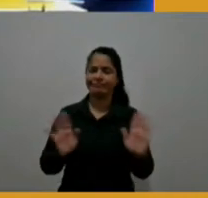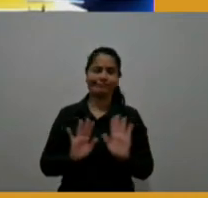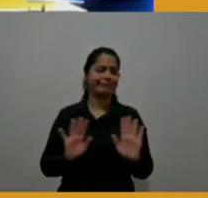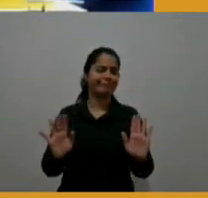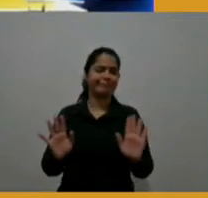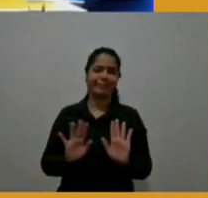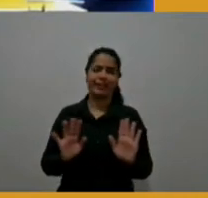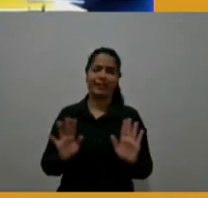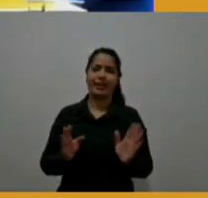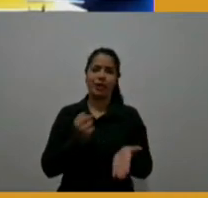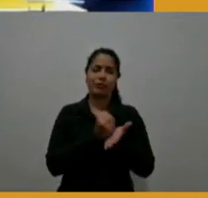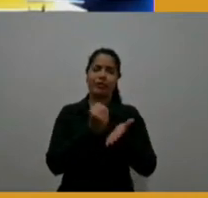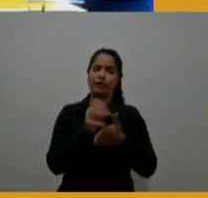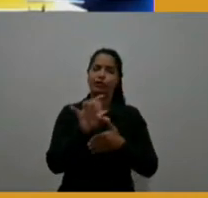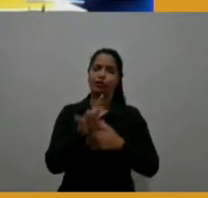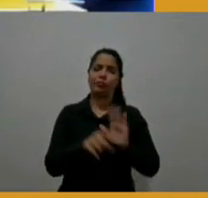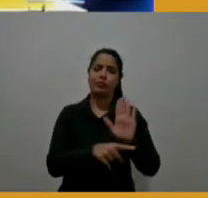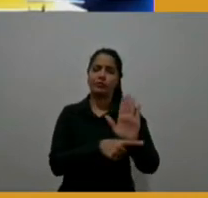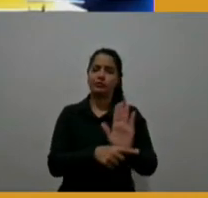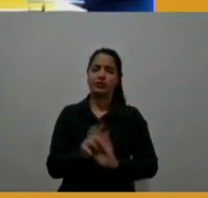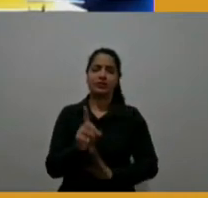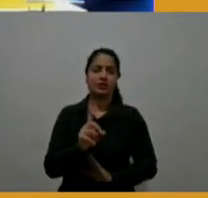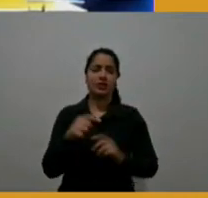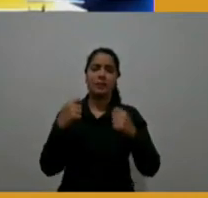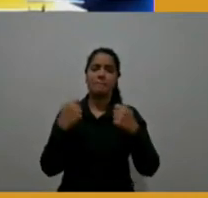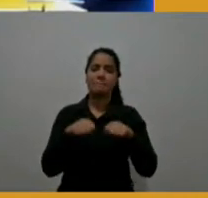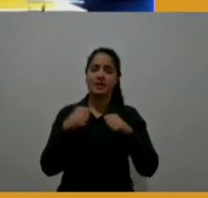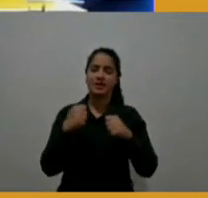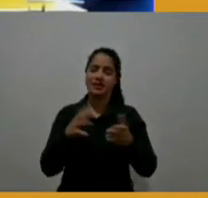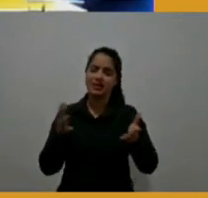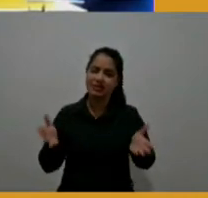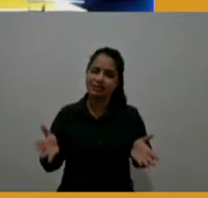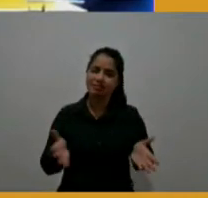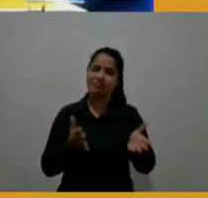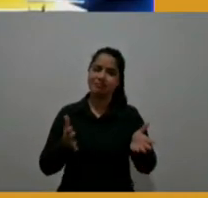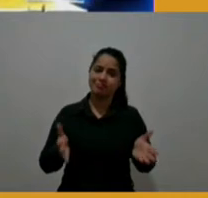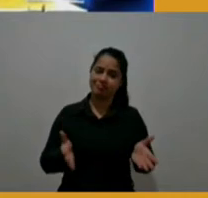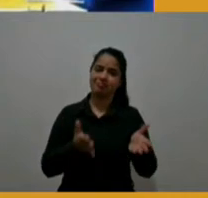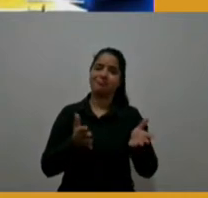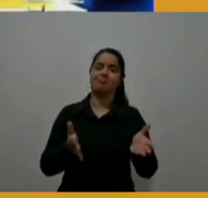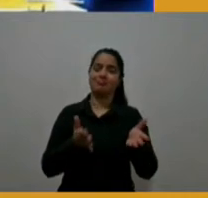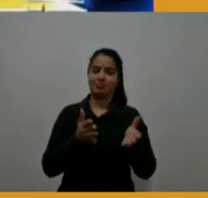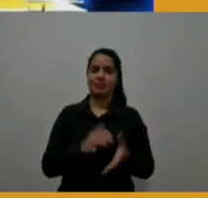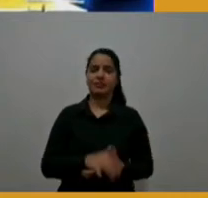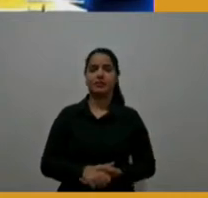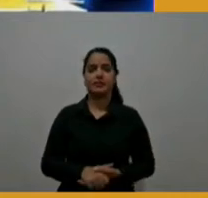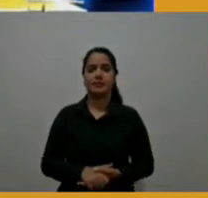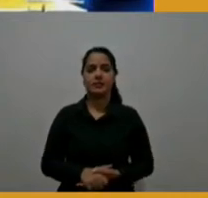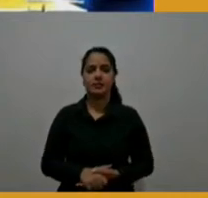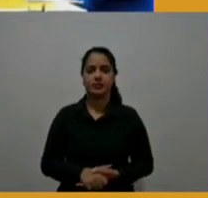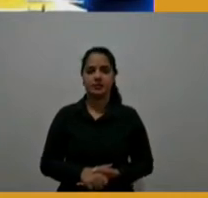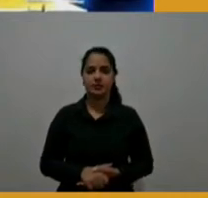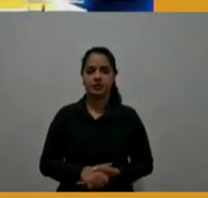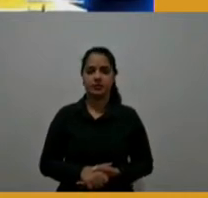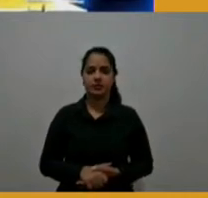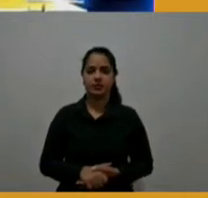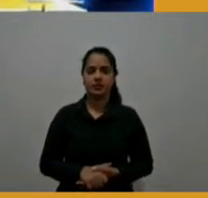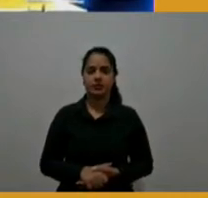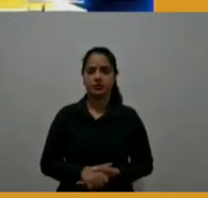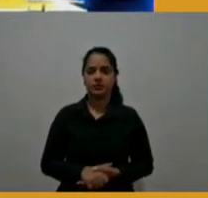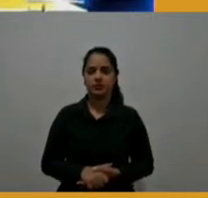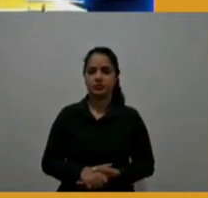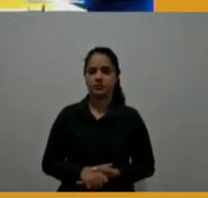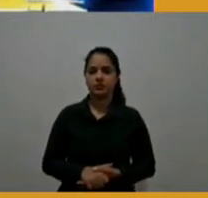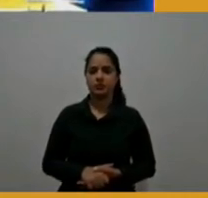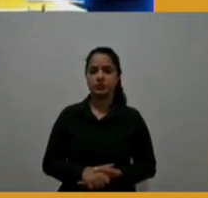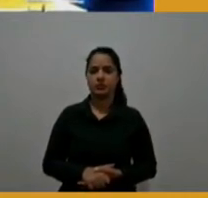haver determinados níveis de estímulos, de reconhecimento desses fatos. Então, nós estamos trabalhando no BTG internamente, lembrando que